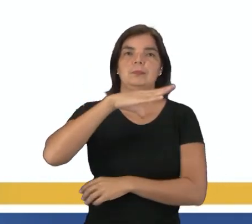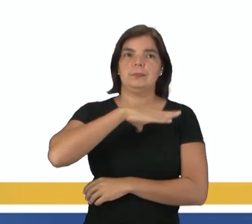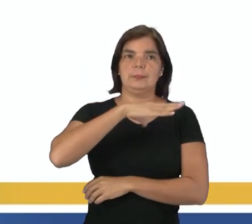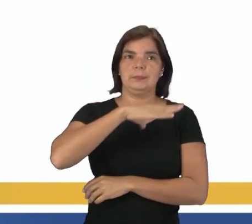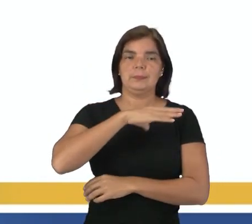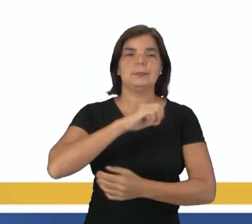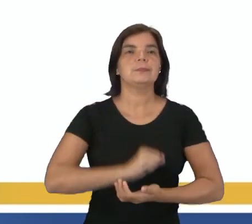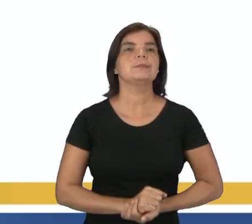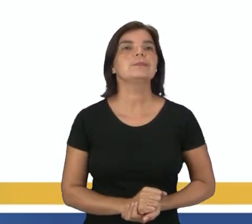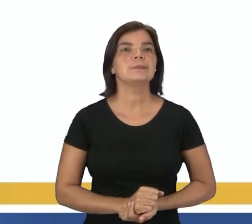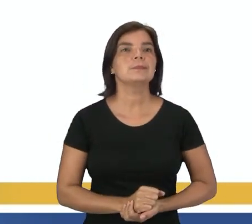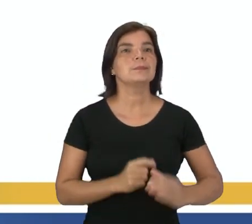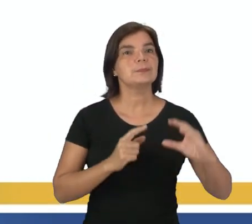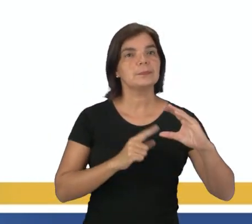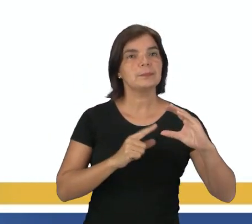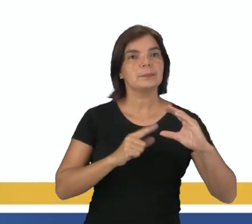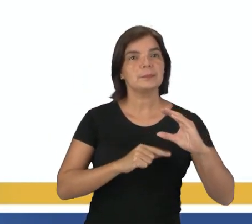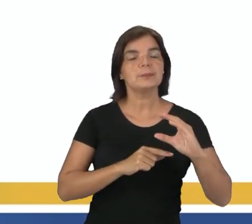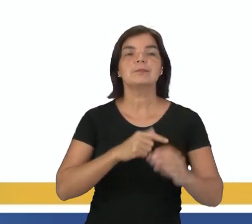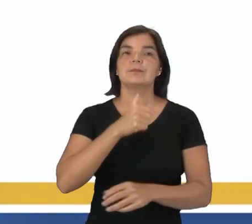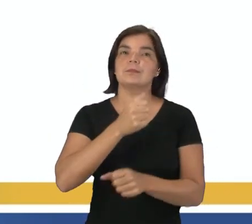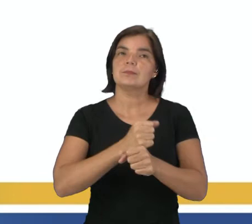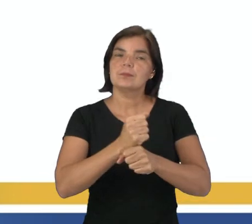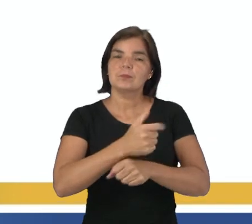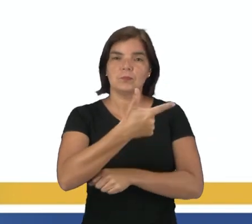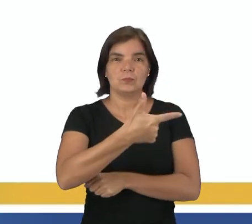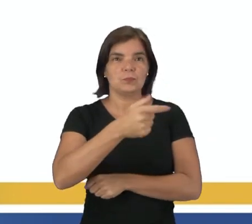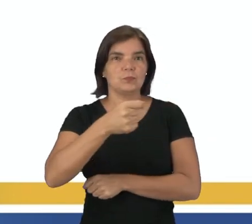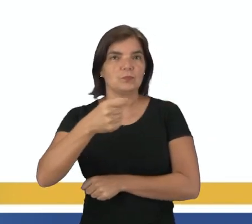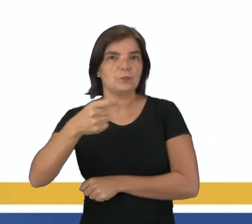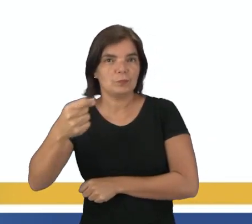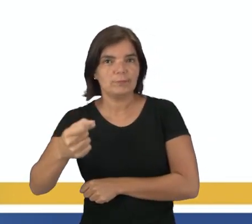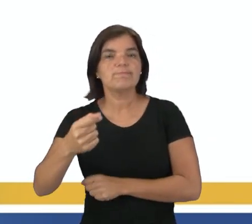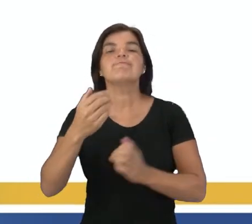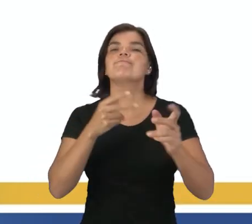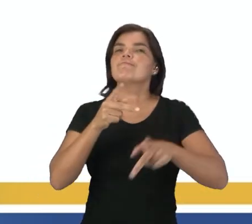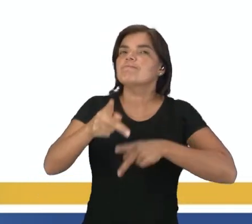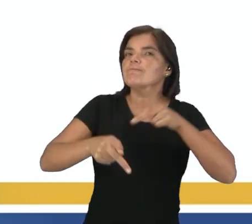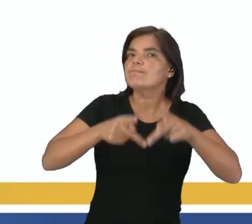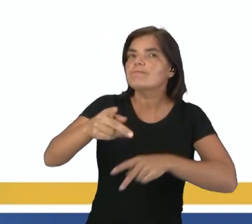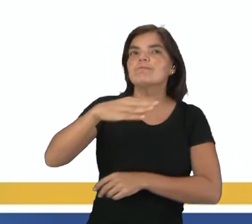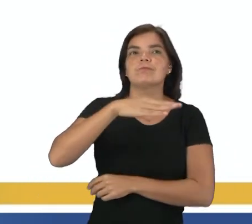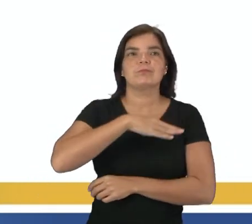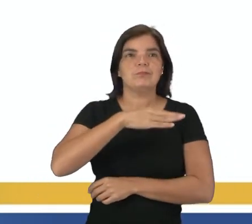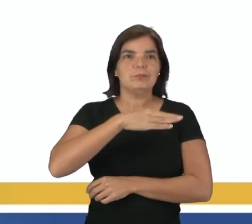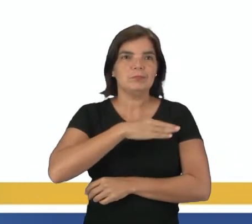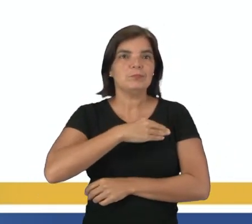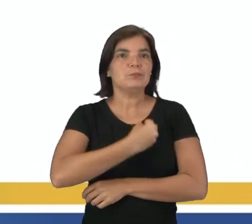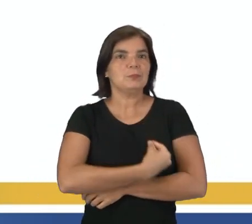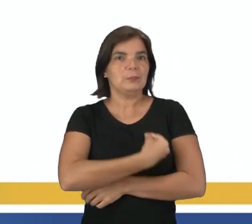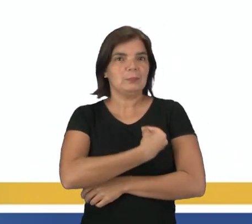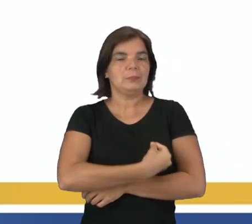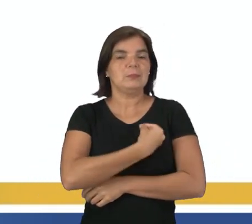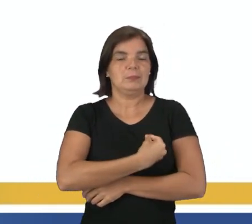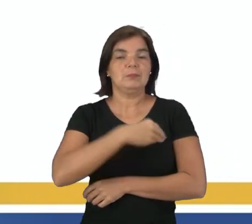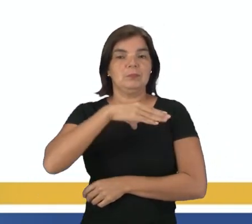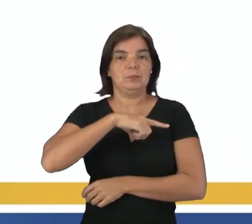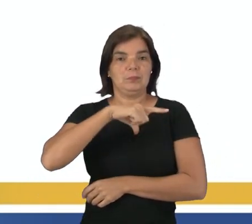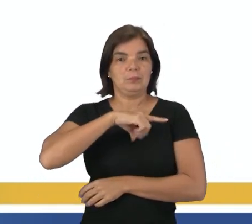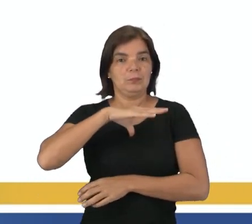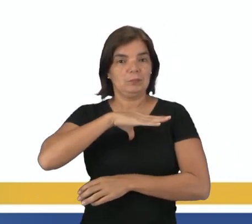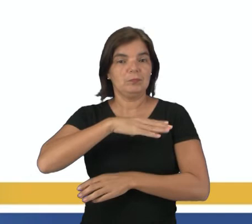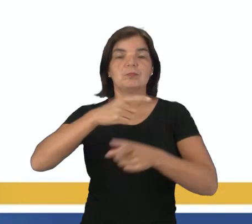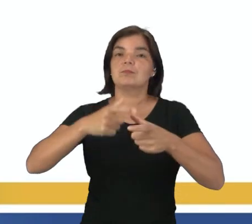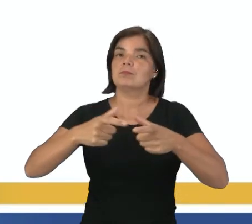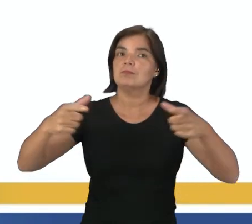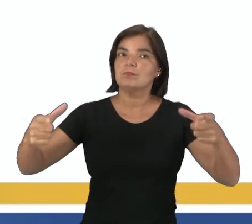o aumento da população urbana letras e a partir da década de 2000 a maior parte da população urbana passo vivem